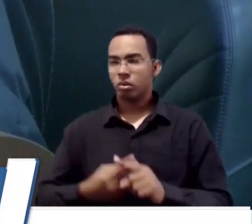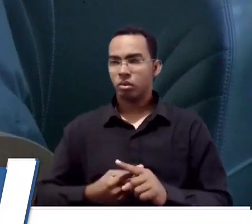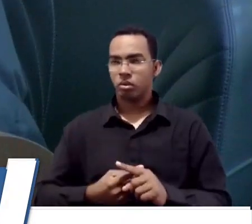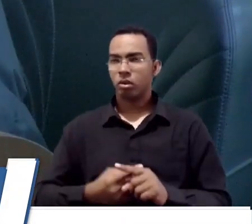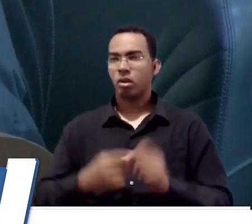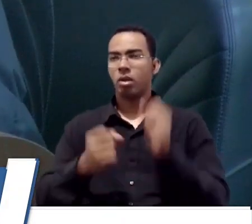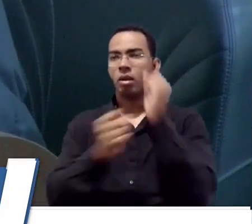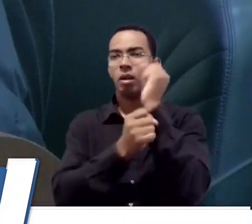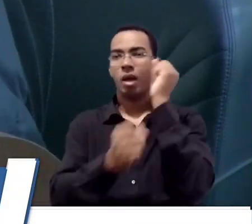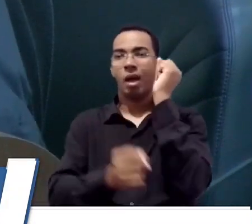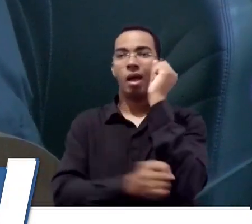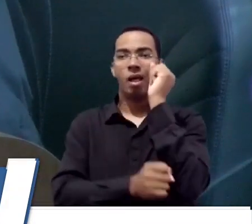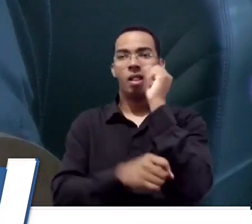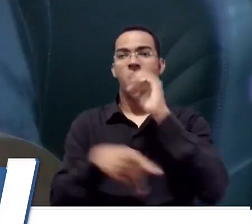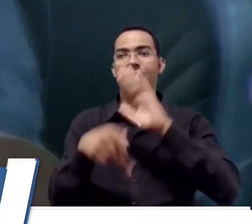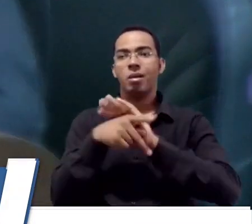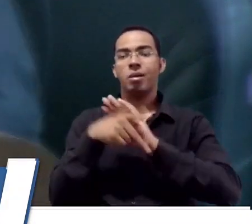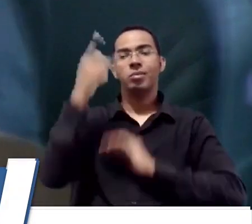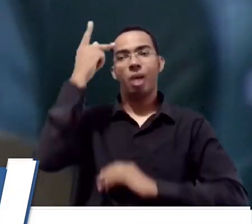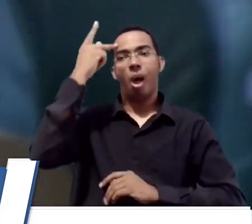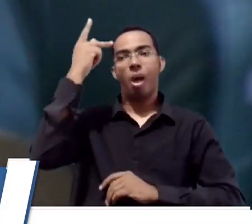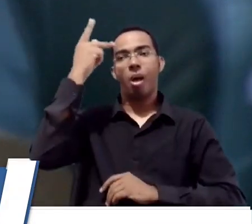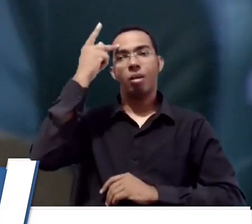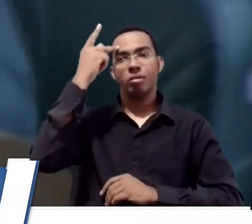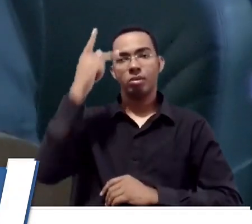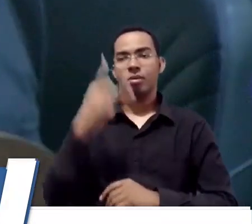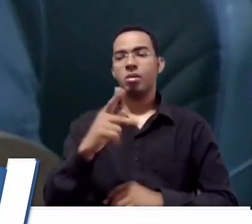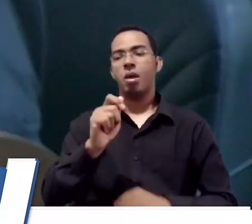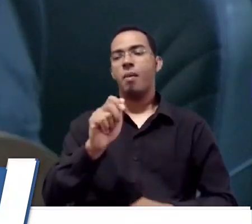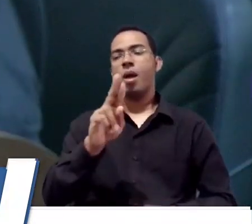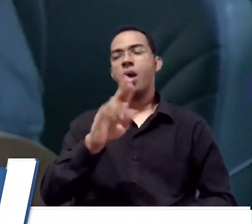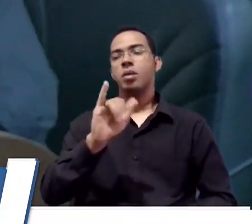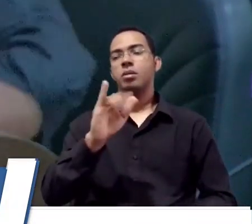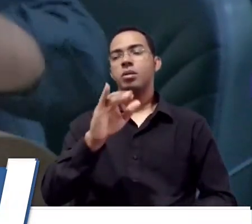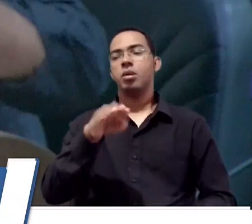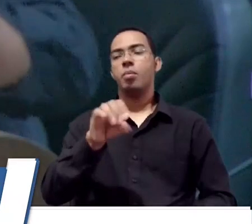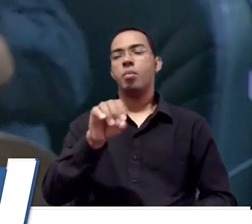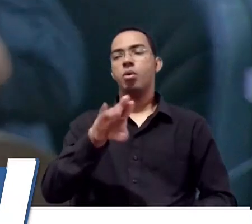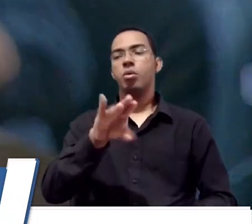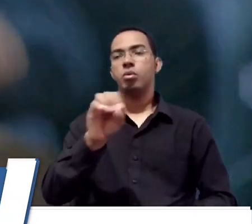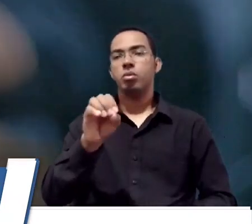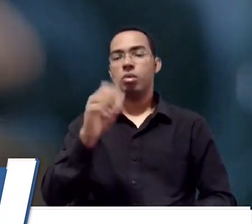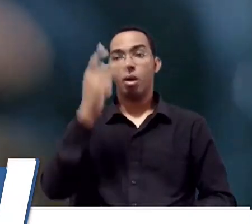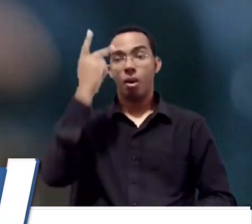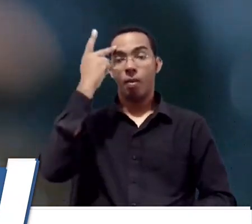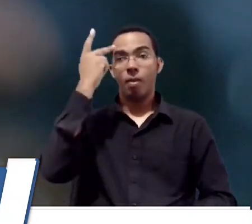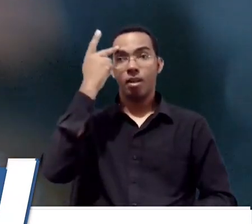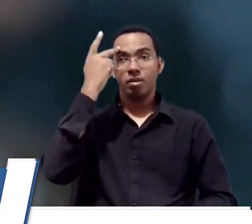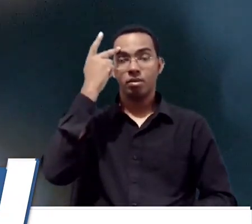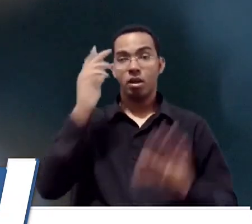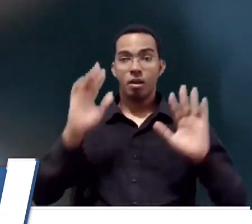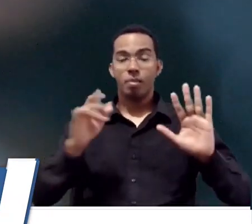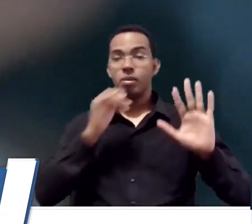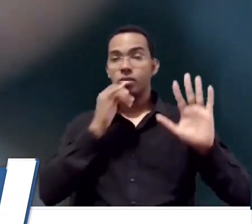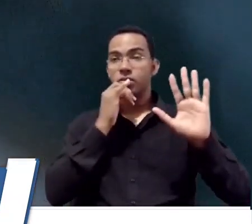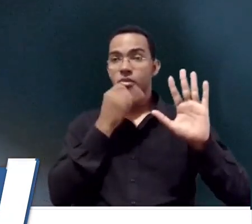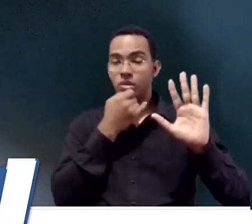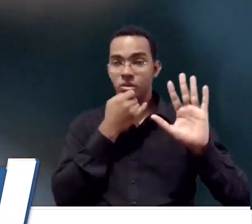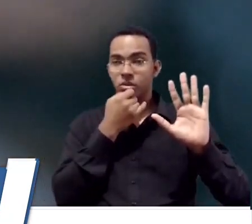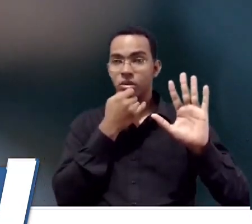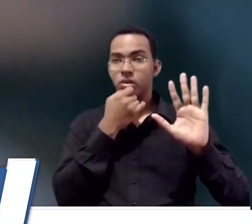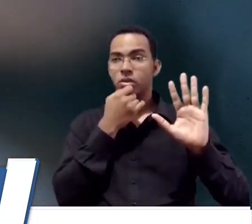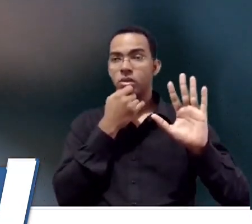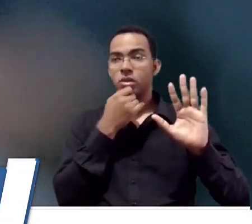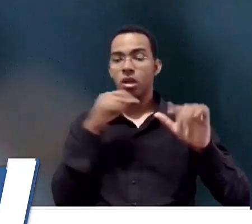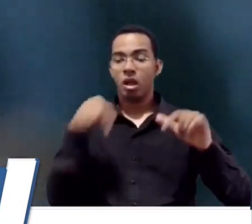é um patrimônio paulista, mas infelizmente, condena-se essa